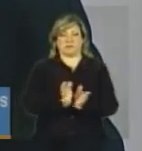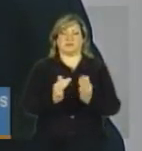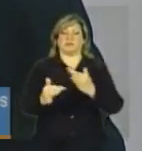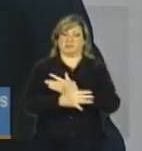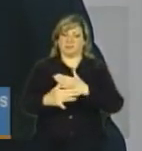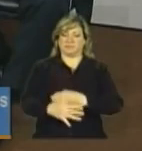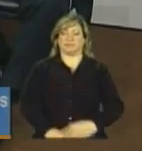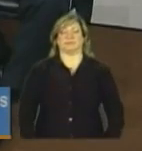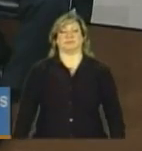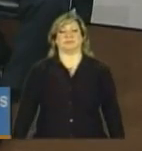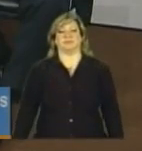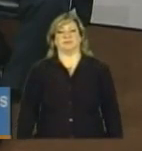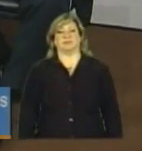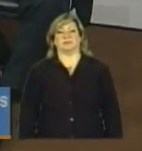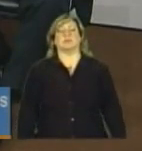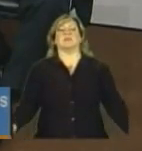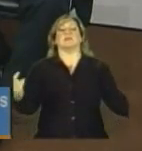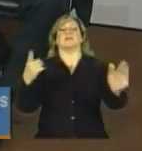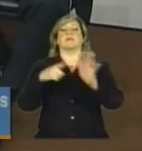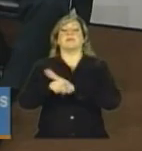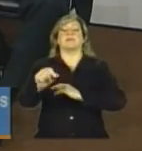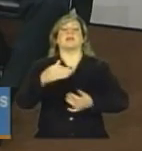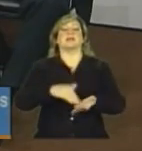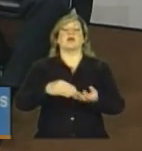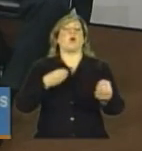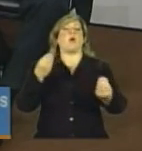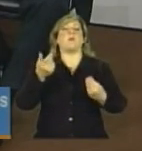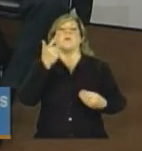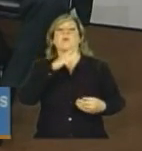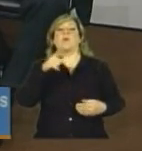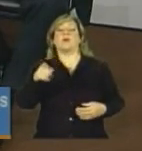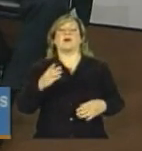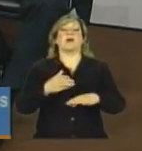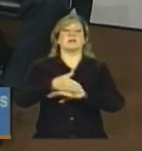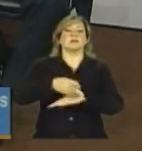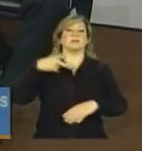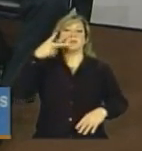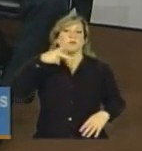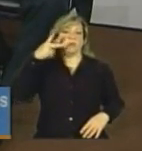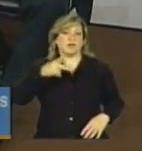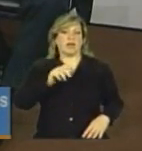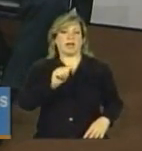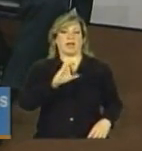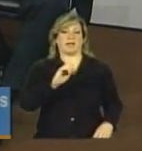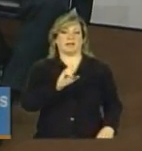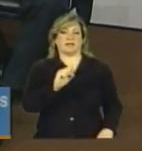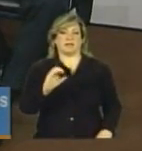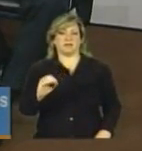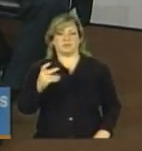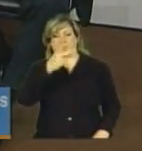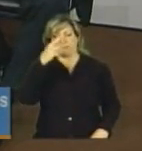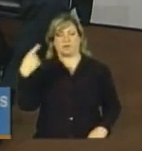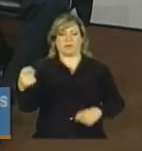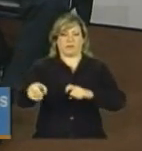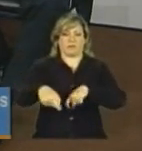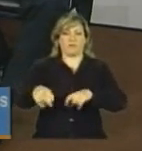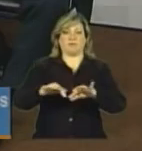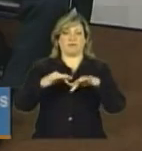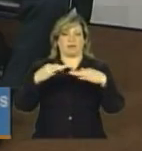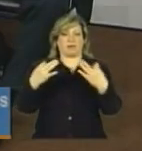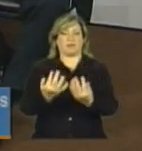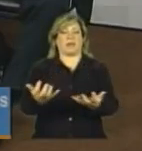urbana. Secretária, como é que se dá esse acesso? Qual que é essa política de acesso tanto por parte dos agricultores familiares que querem